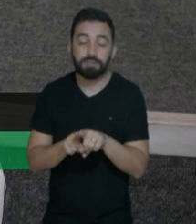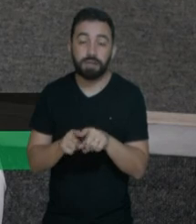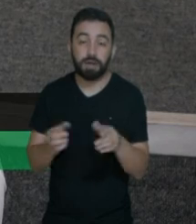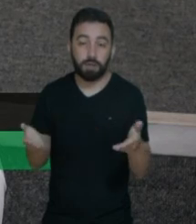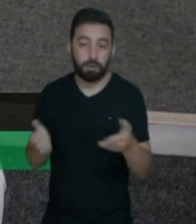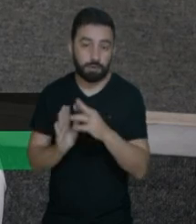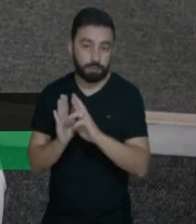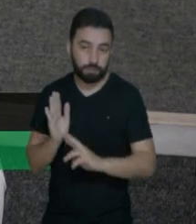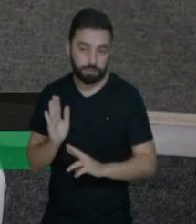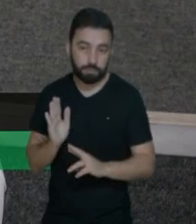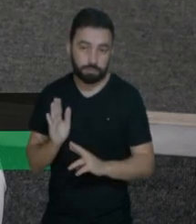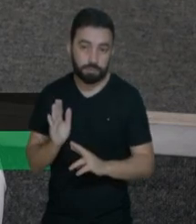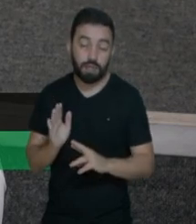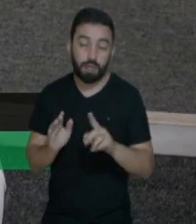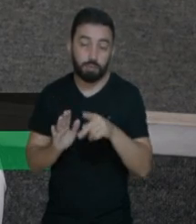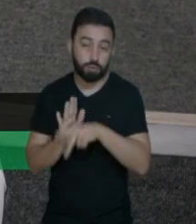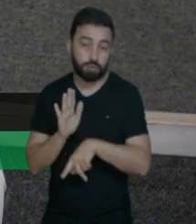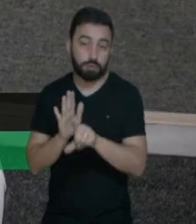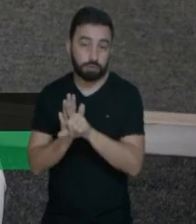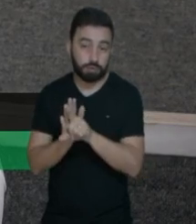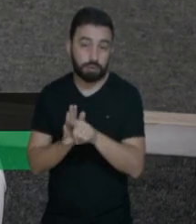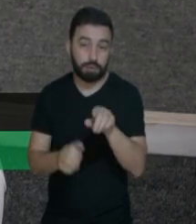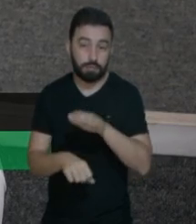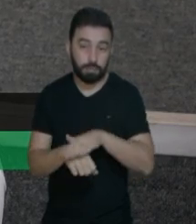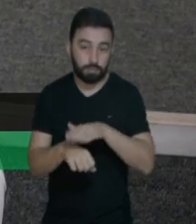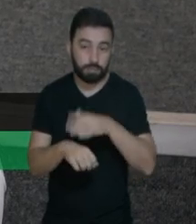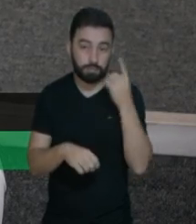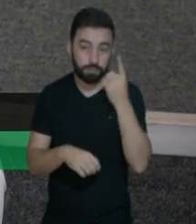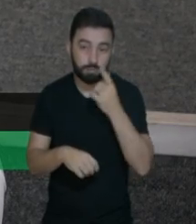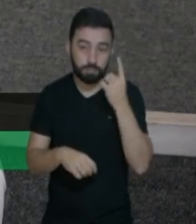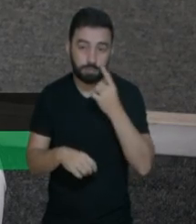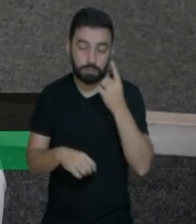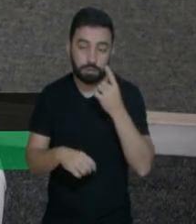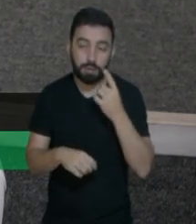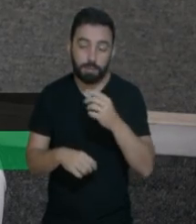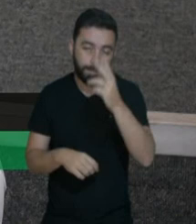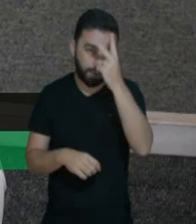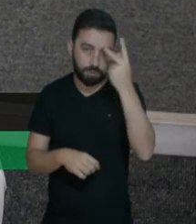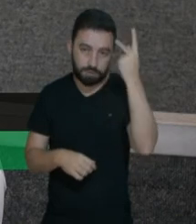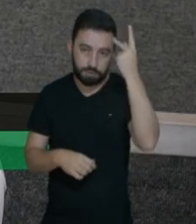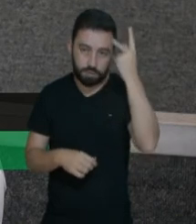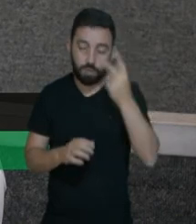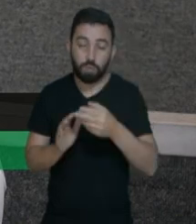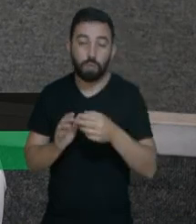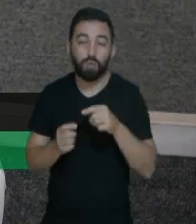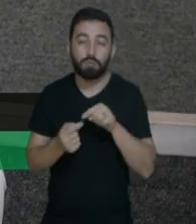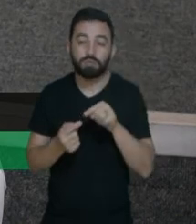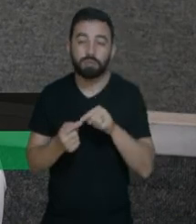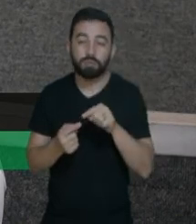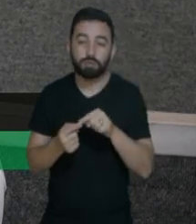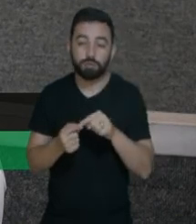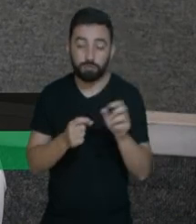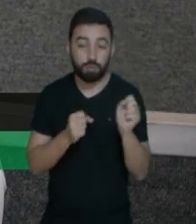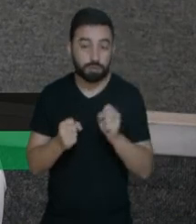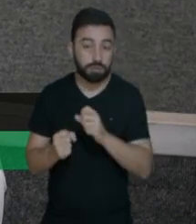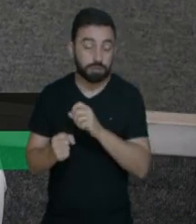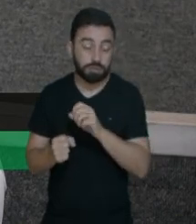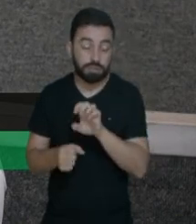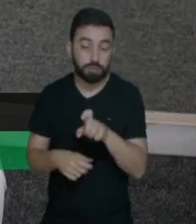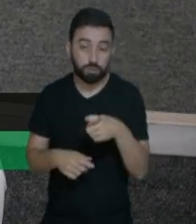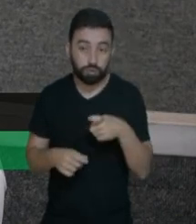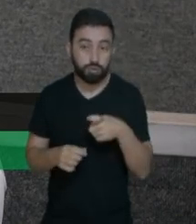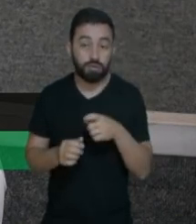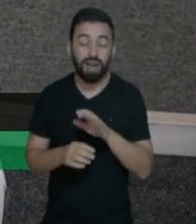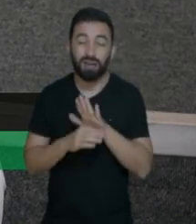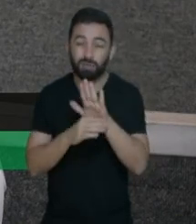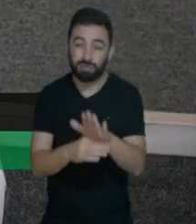relatório trata-se de um projeto de lei de autoria parlamentar da eminente deputada Paulinha com objetivo de autorizar o poder executivo a prestar auxílio aos Estados do Rio